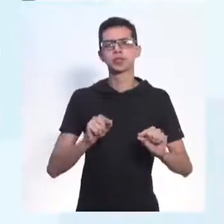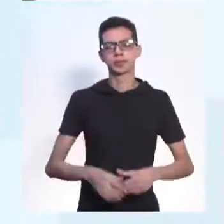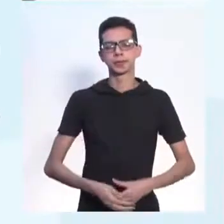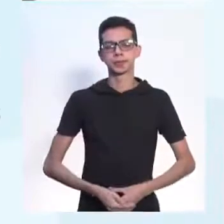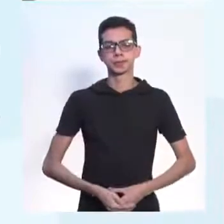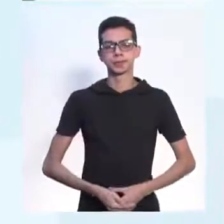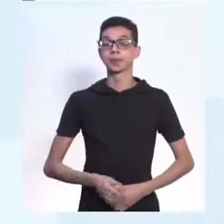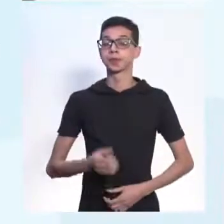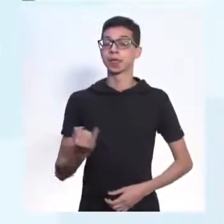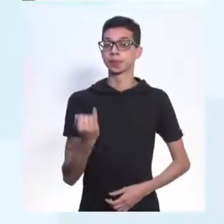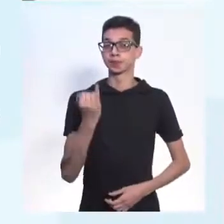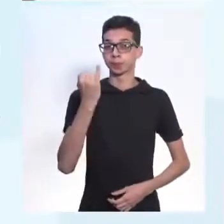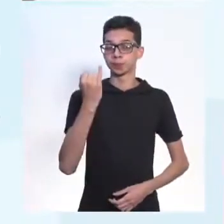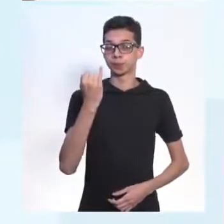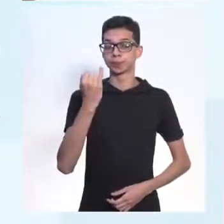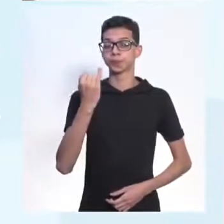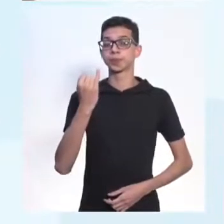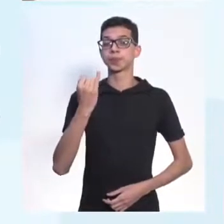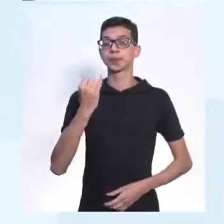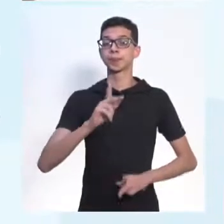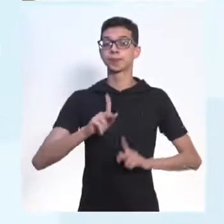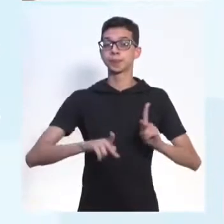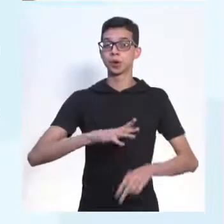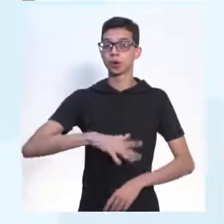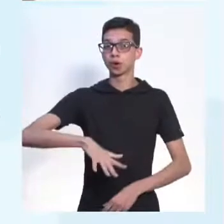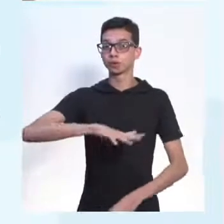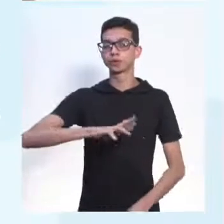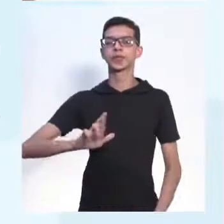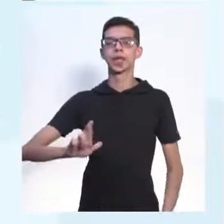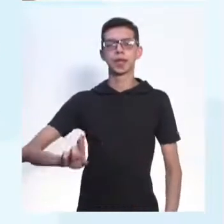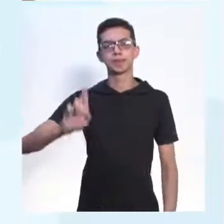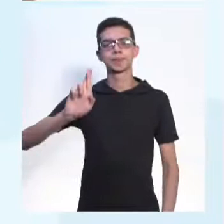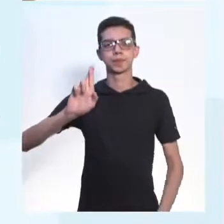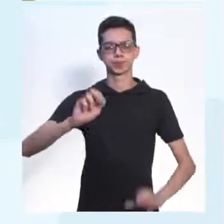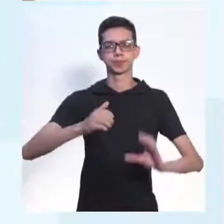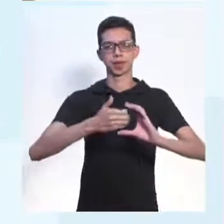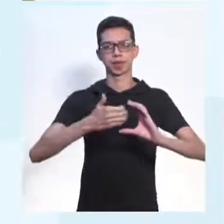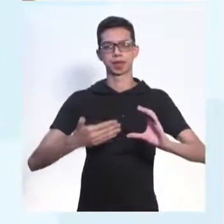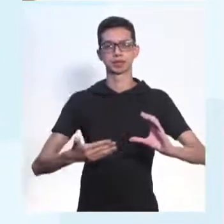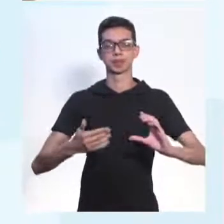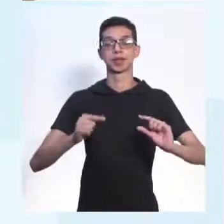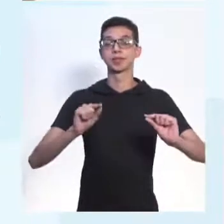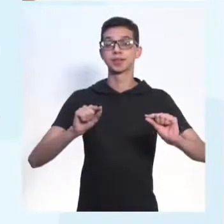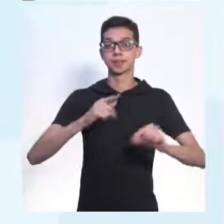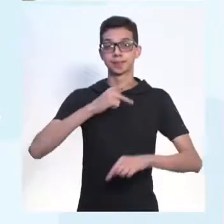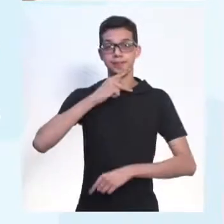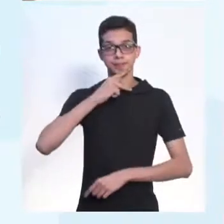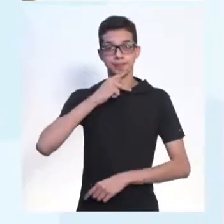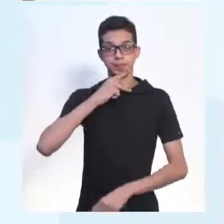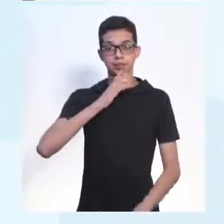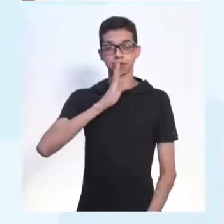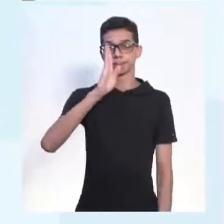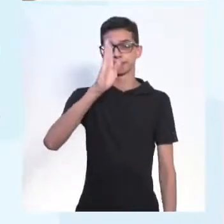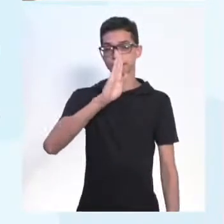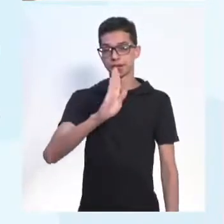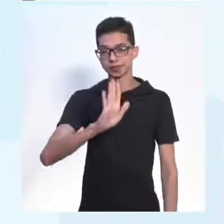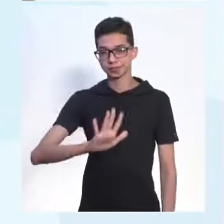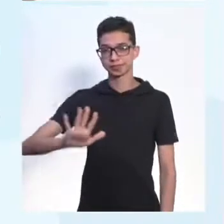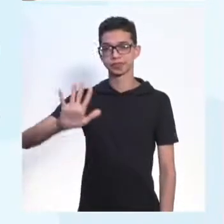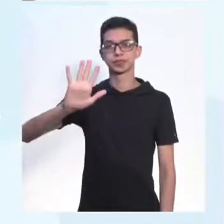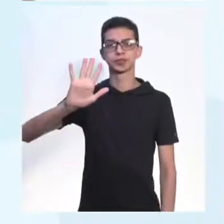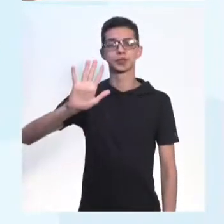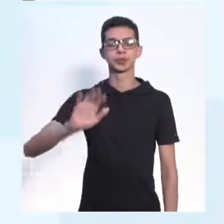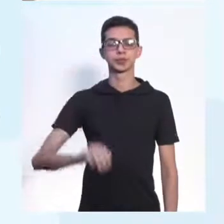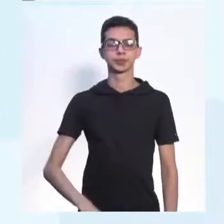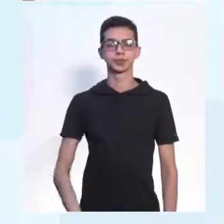representar a população a característica específica duas partidas do Brasil na que nós a